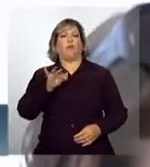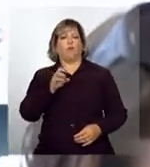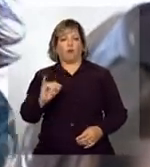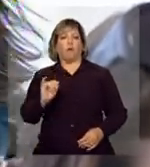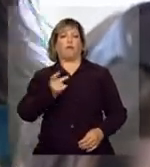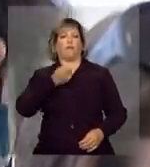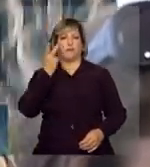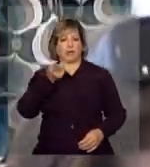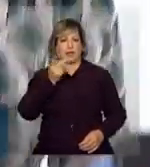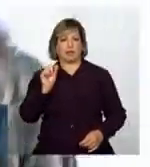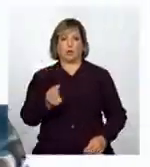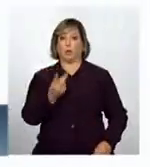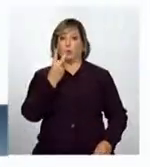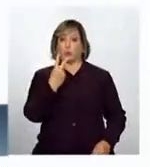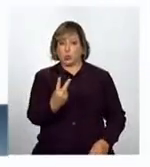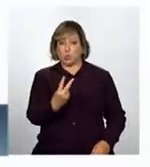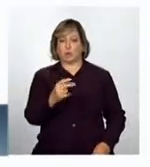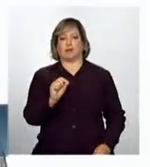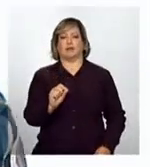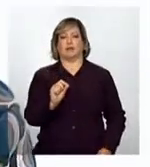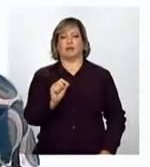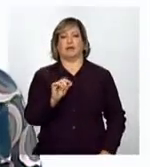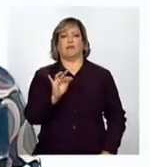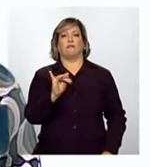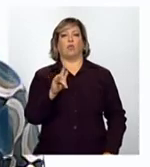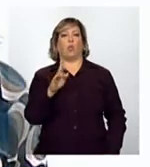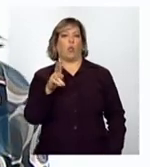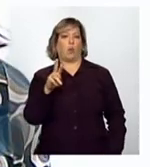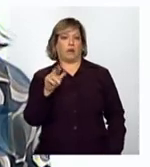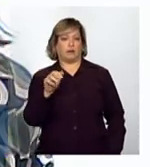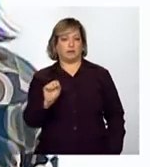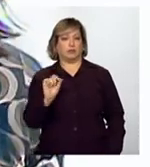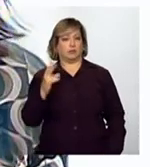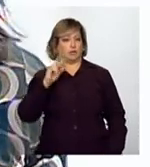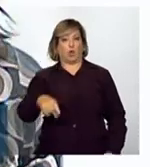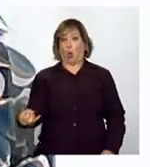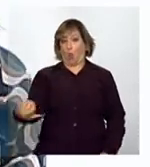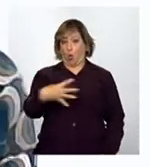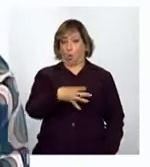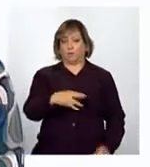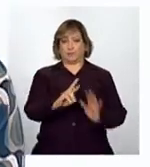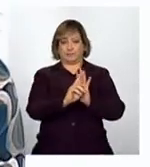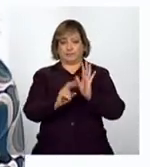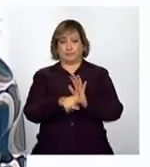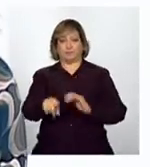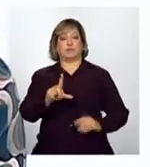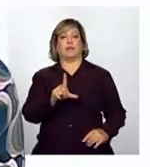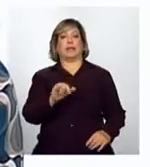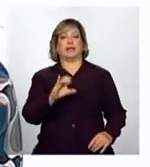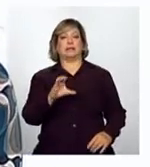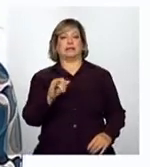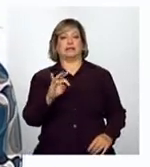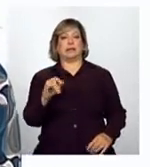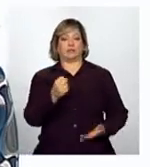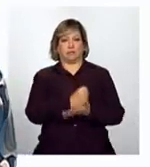Foram mencionadas duas figuras no novo marco regulatório, que é licitação e chamamento público.